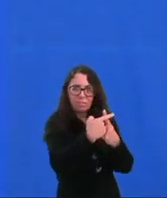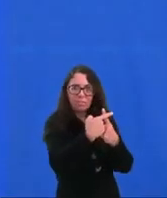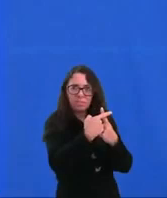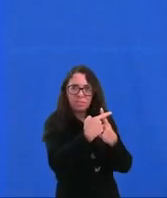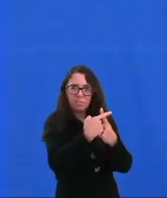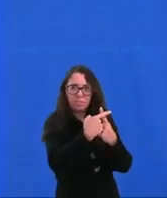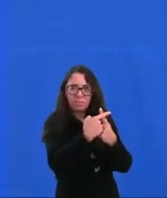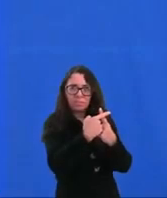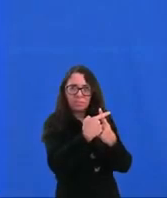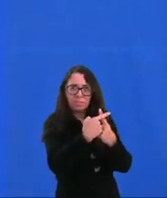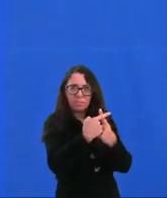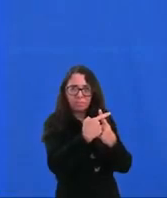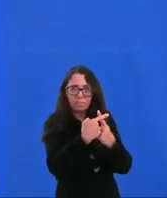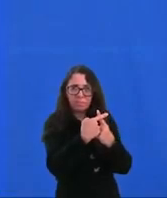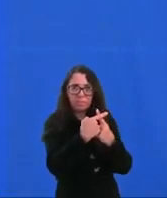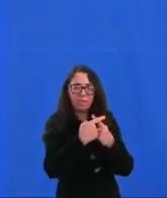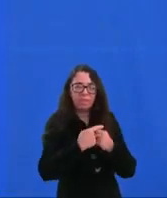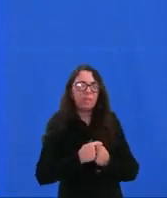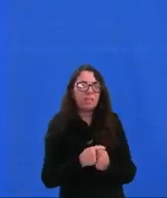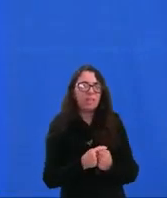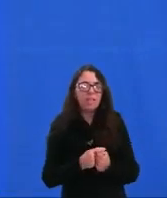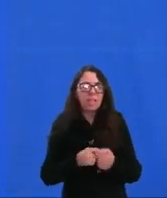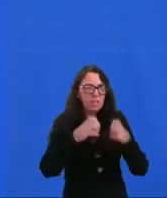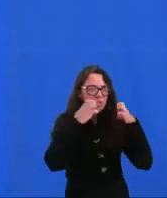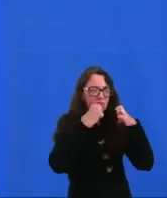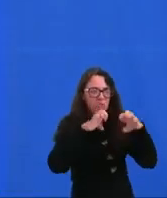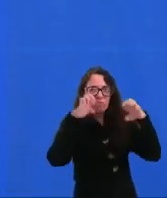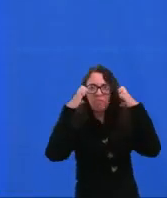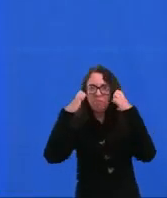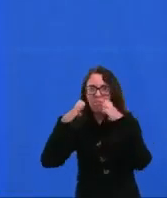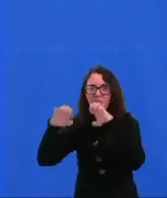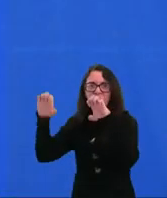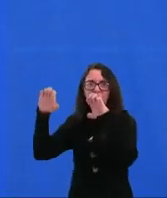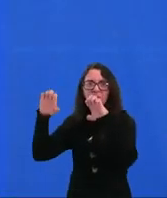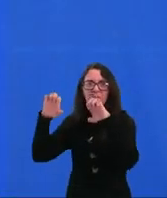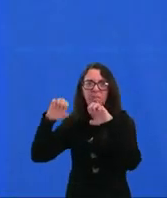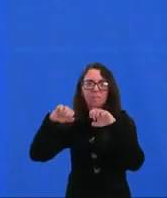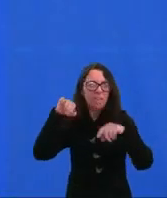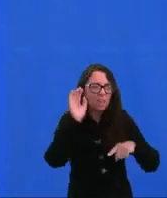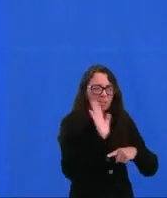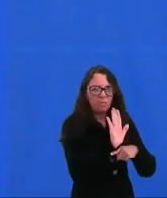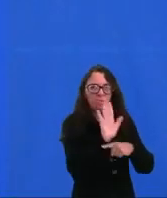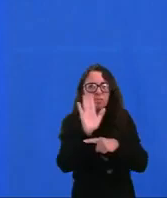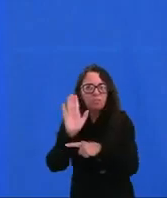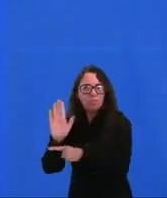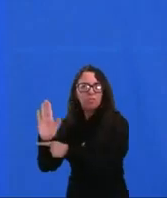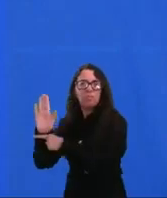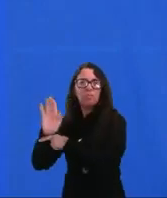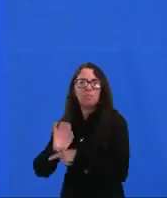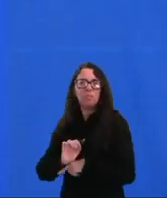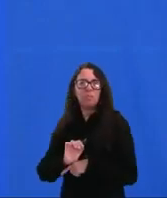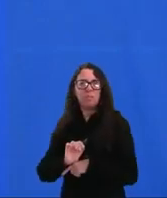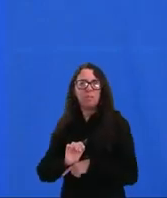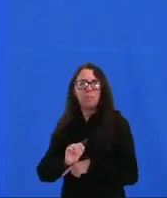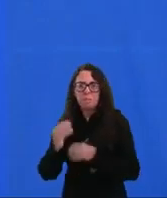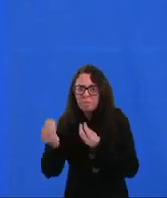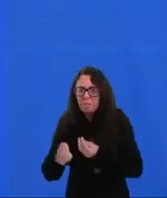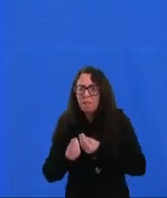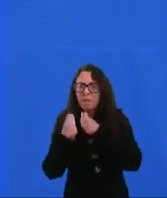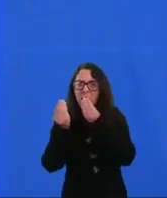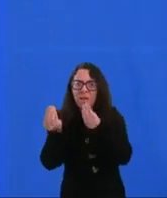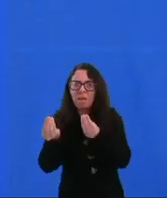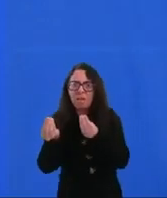Deus? Em primeiro lugar, você precisa compreender quem você é em relação a